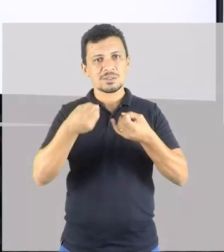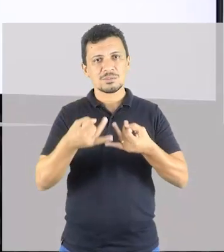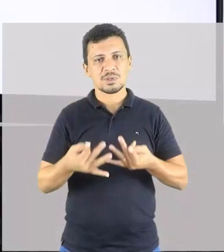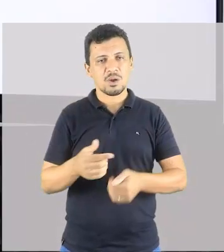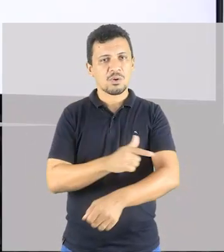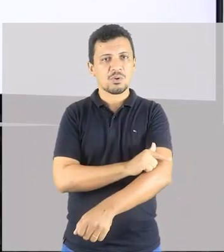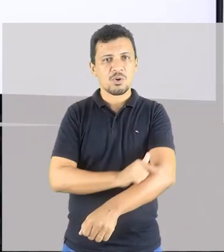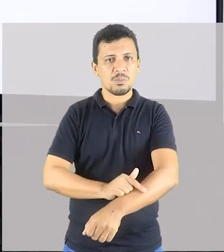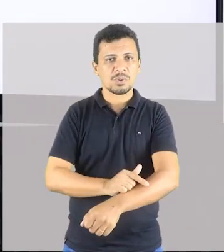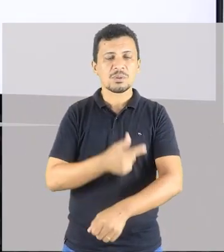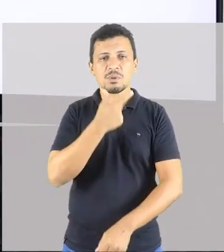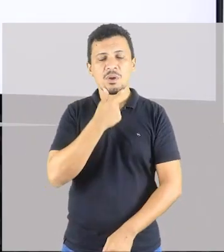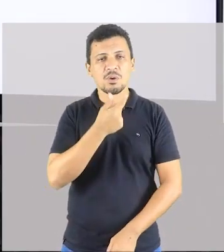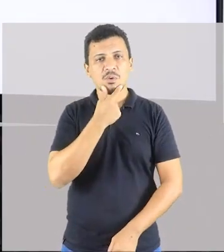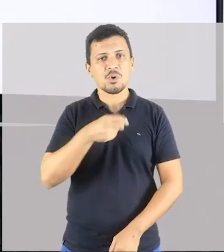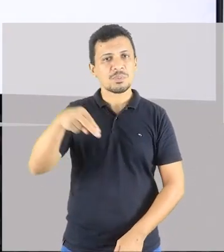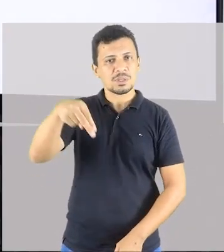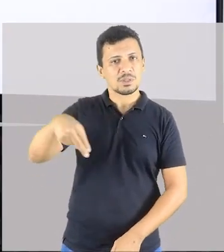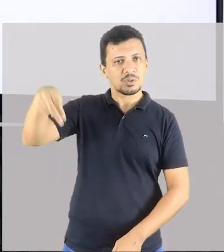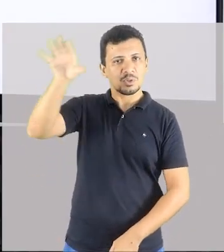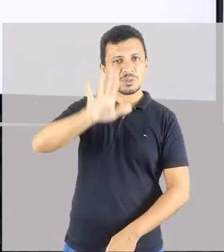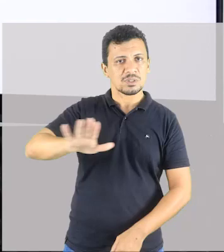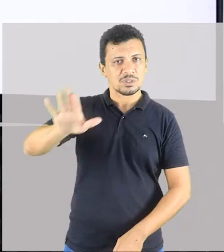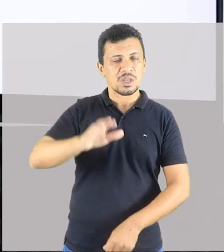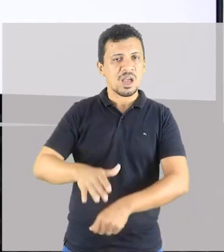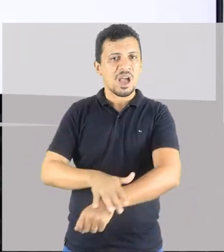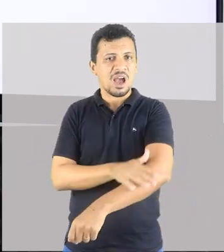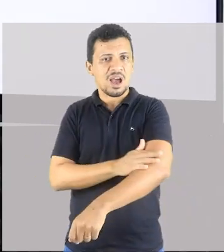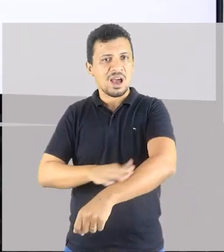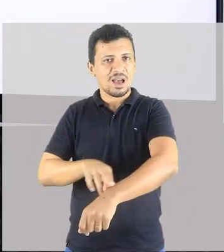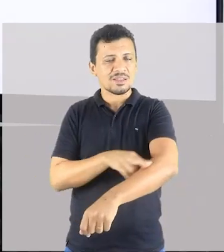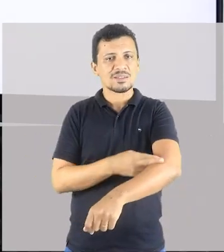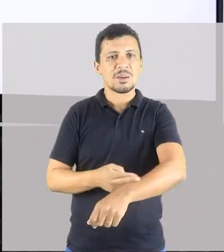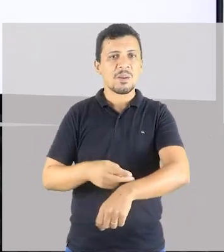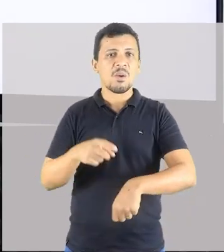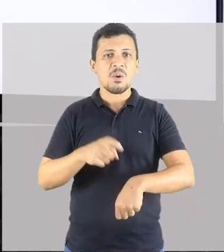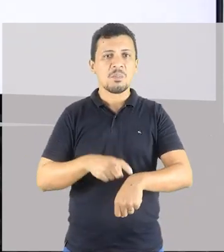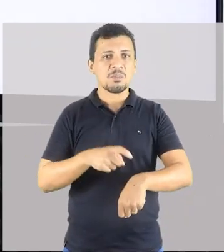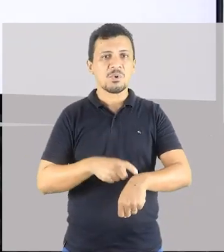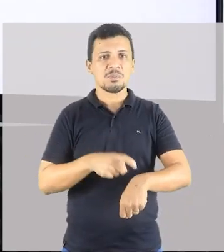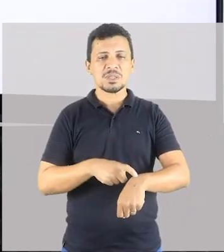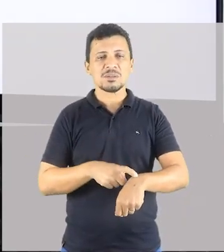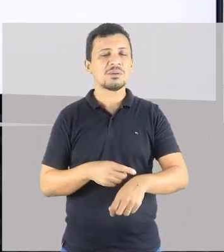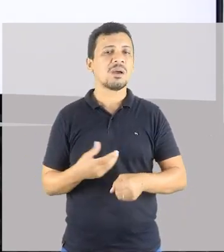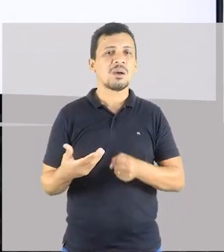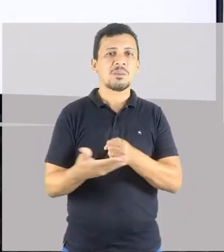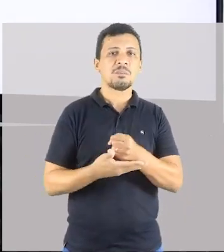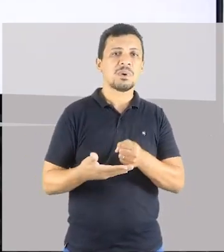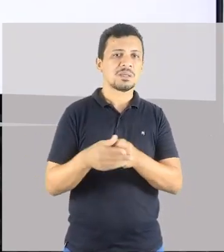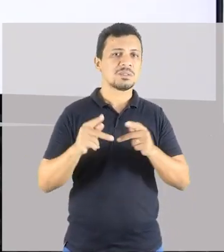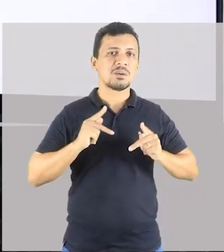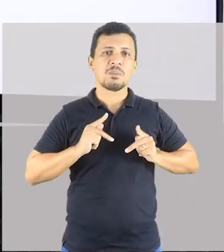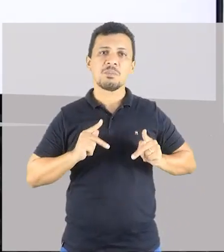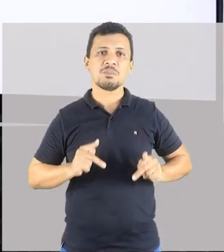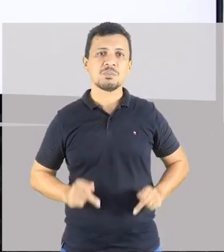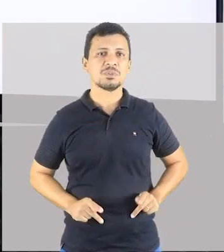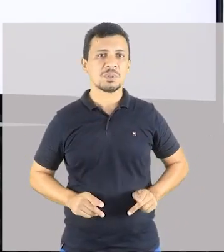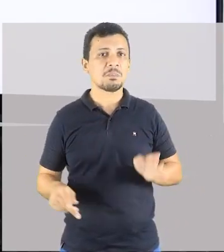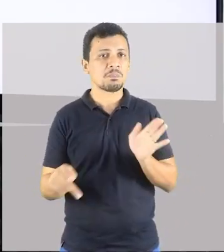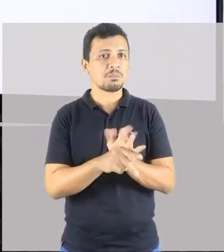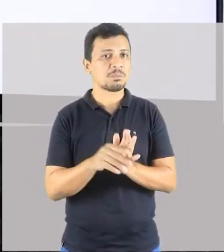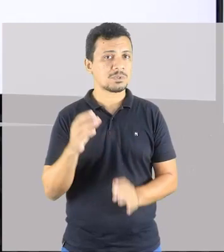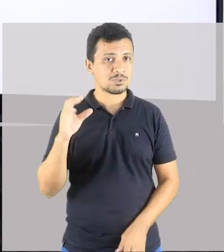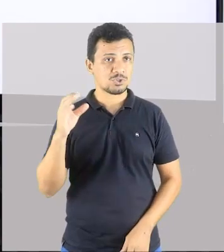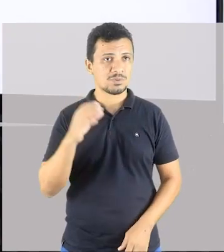homem nordestino pelos fatores raça, meio e momento com base numa postura estritamente